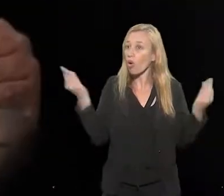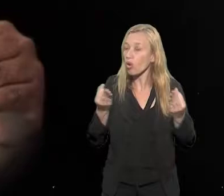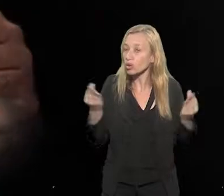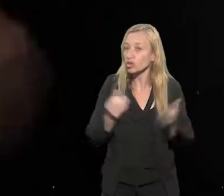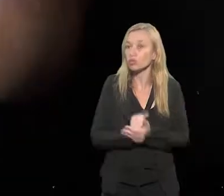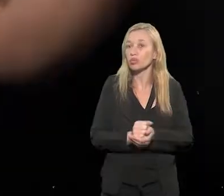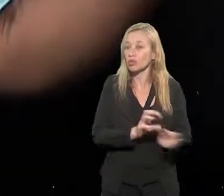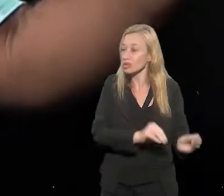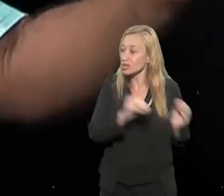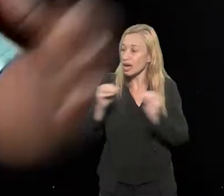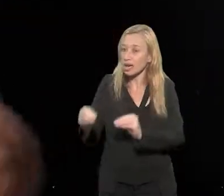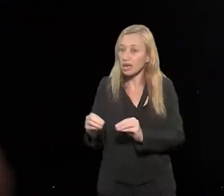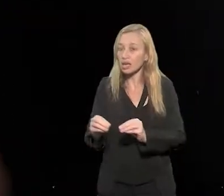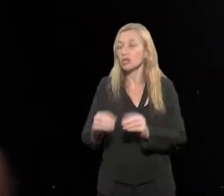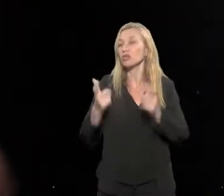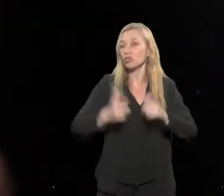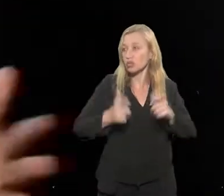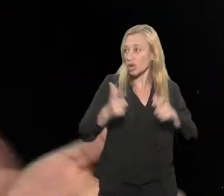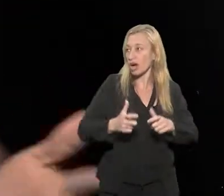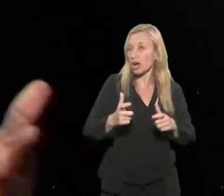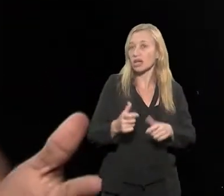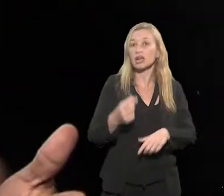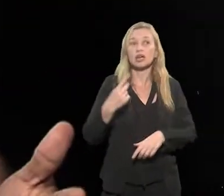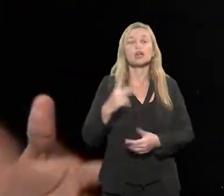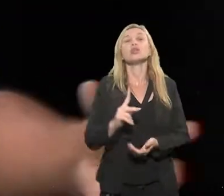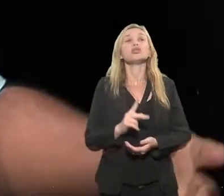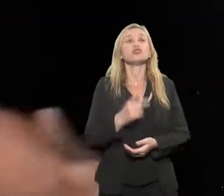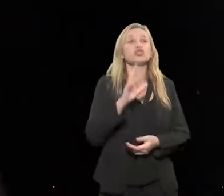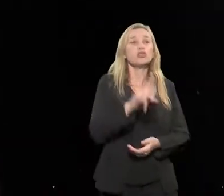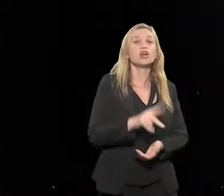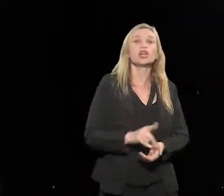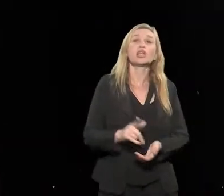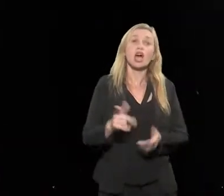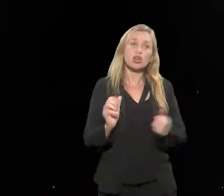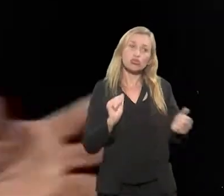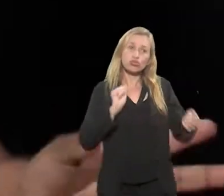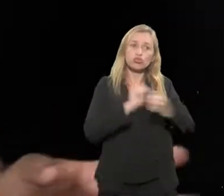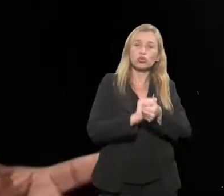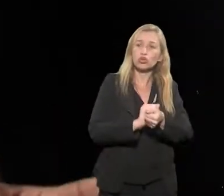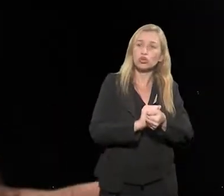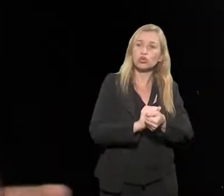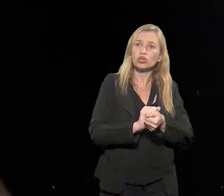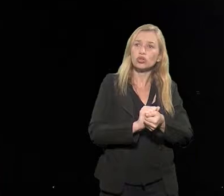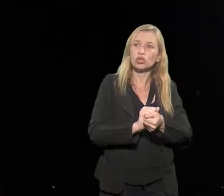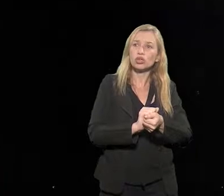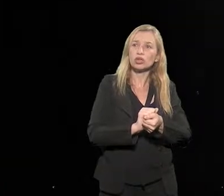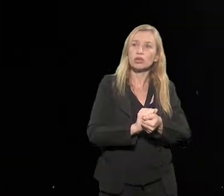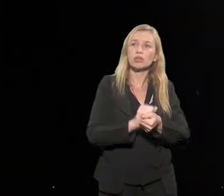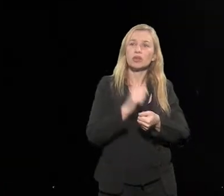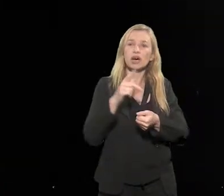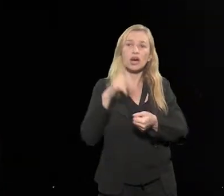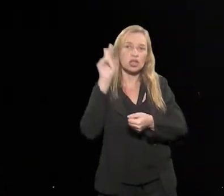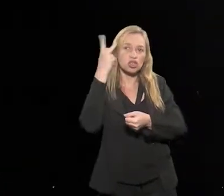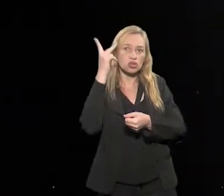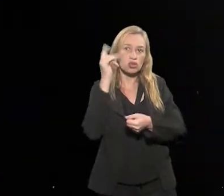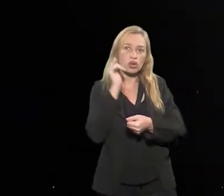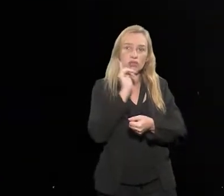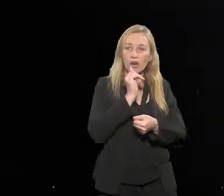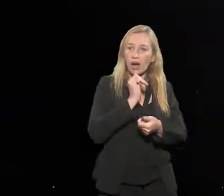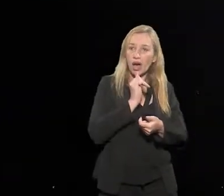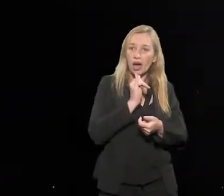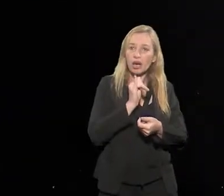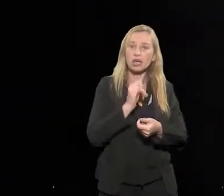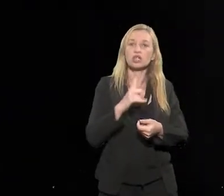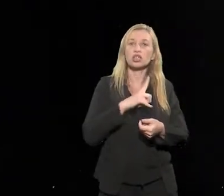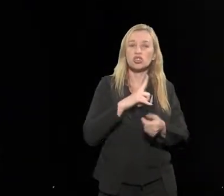porque eu saí do barraco, comprei um prédio. Pra sua já tem uma outra pegada. Aí juntou eu e Pilar para contar essa história que tinha esse